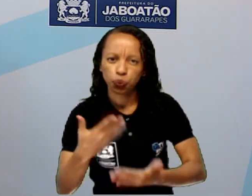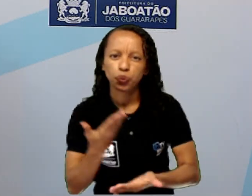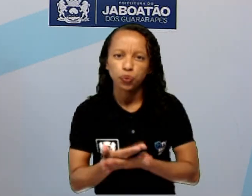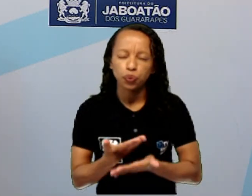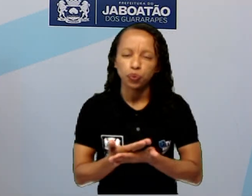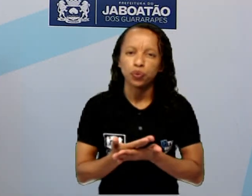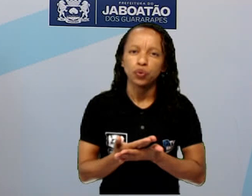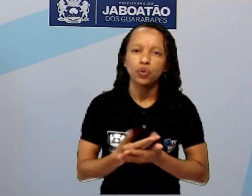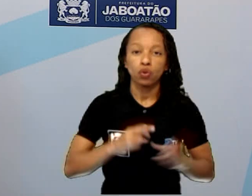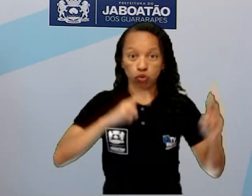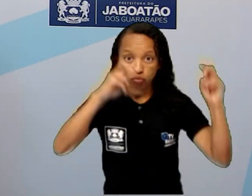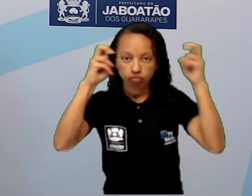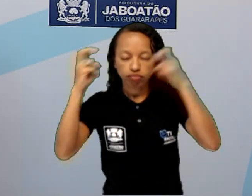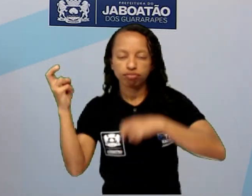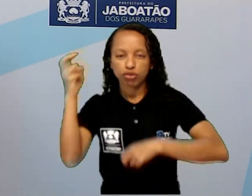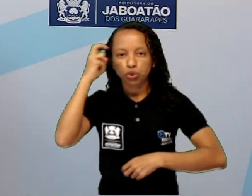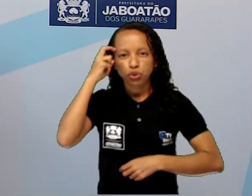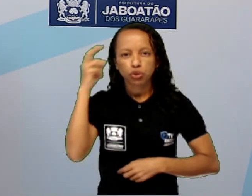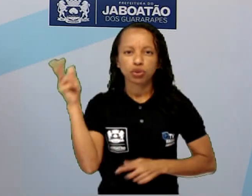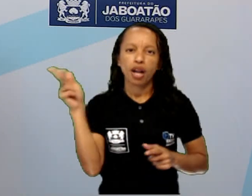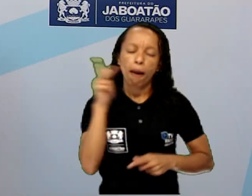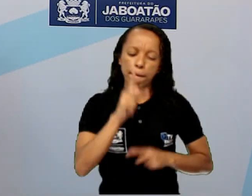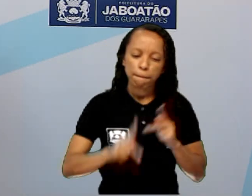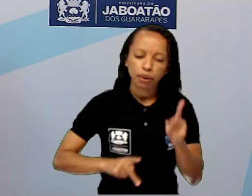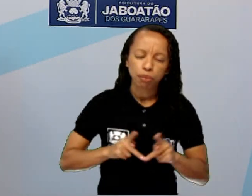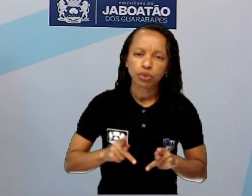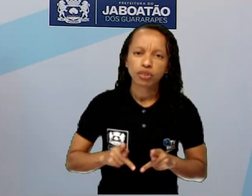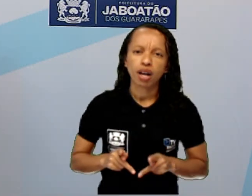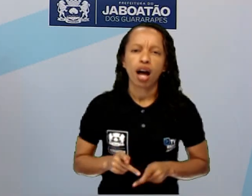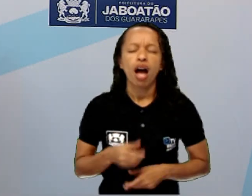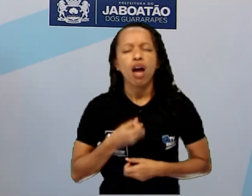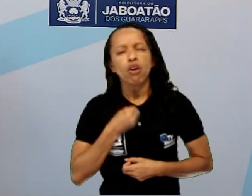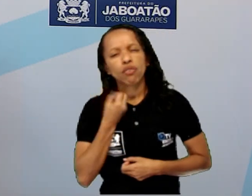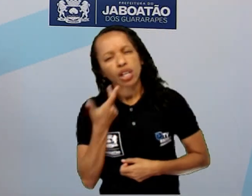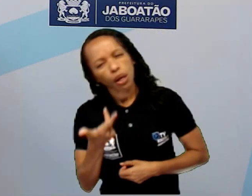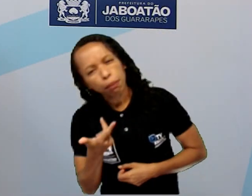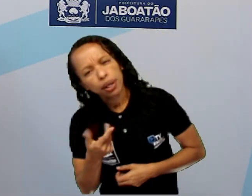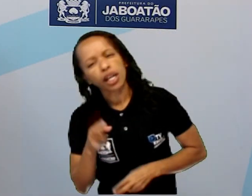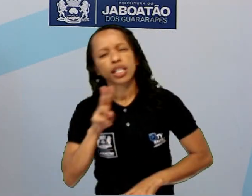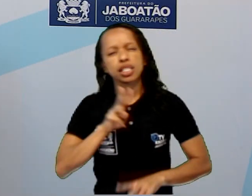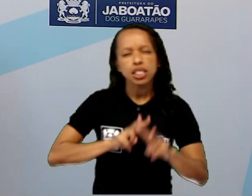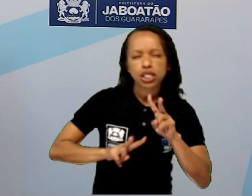de cultura popular. Então fiquem bem, se cuidem e